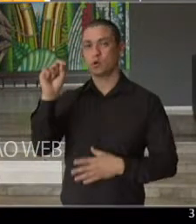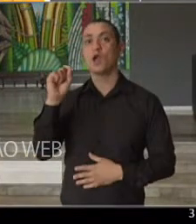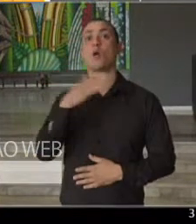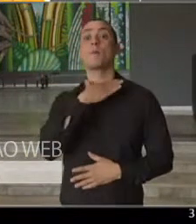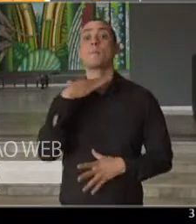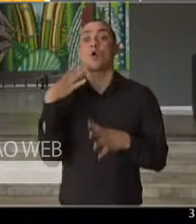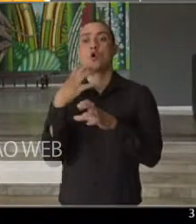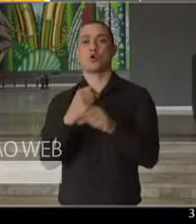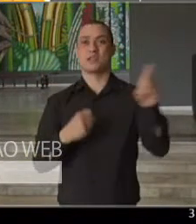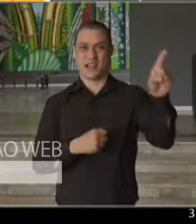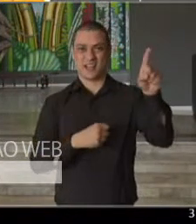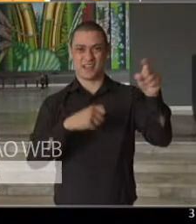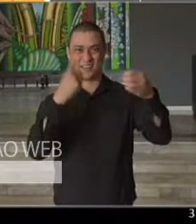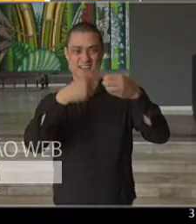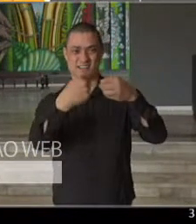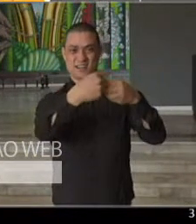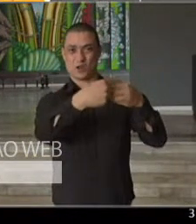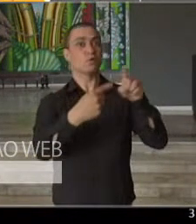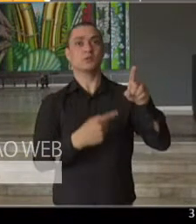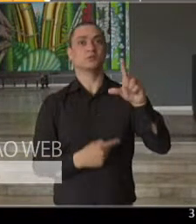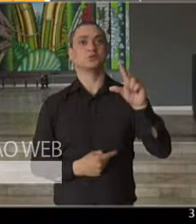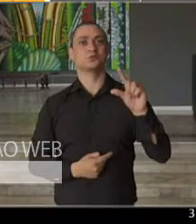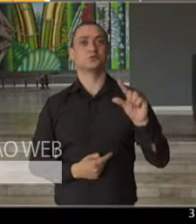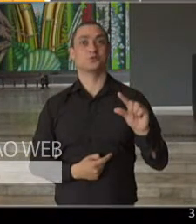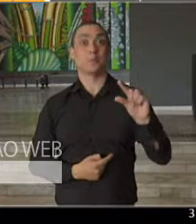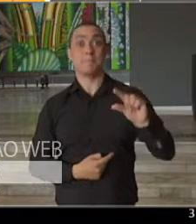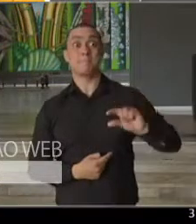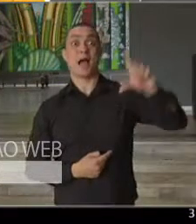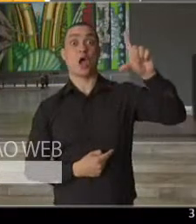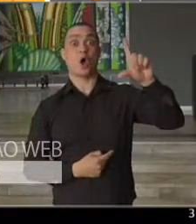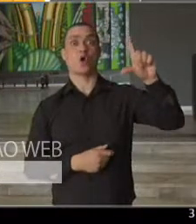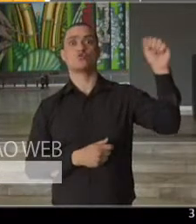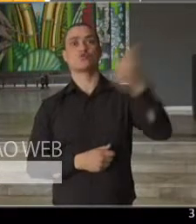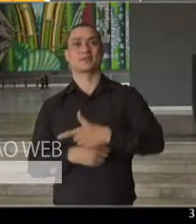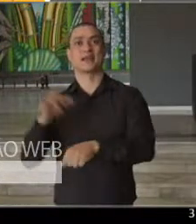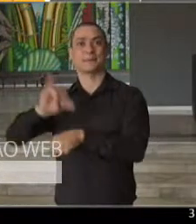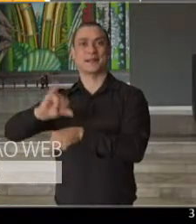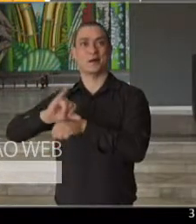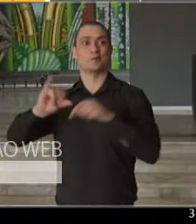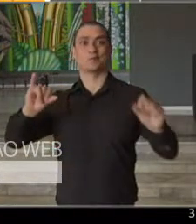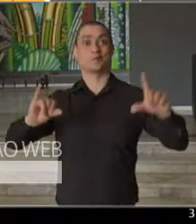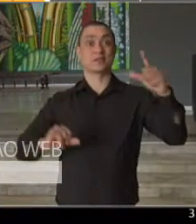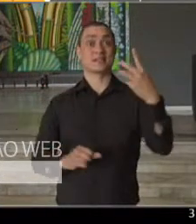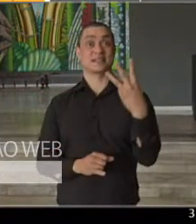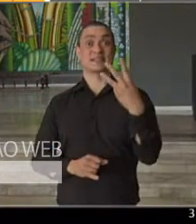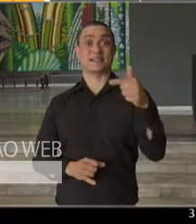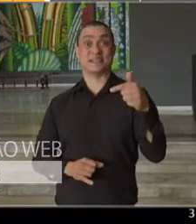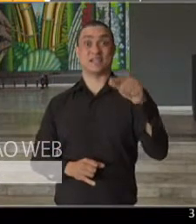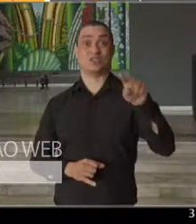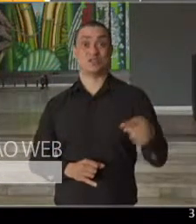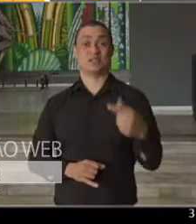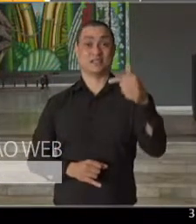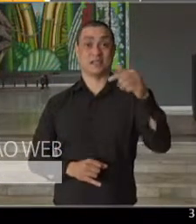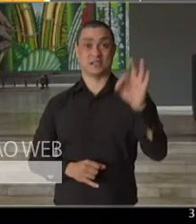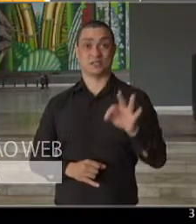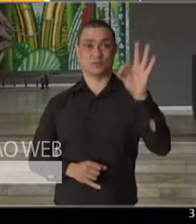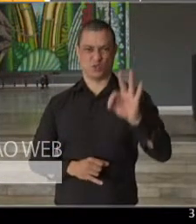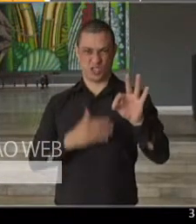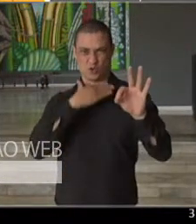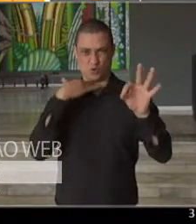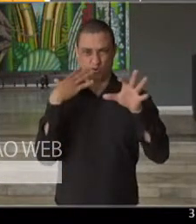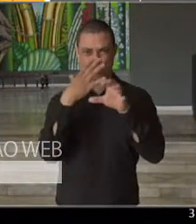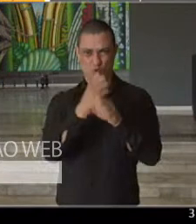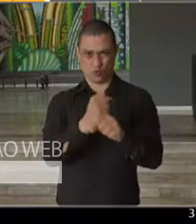óbitos no interior do estado atingem um patamar maior do que os óbitos na capital. 37,7% dos